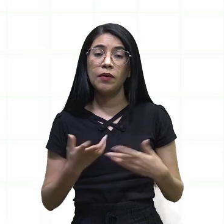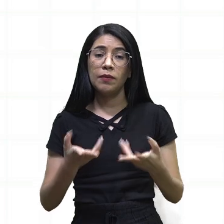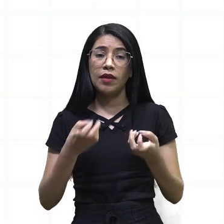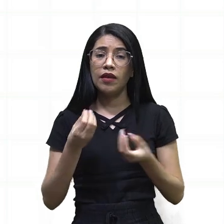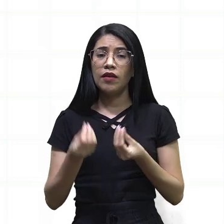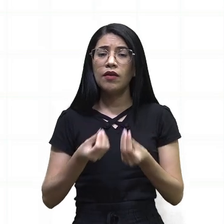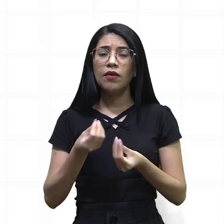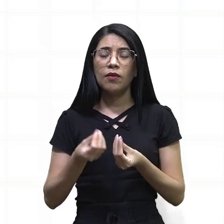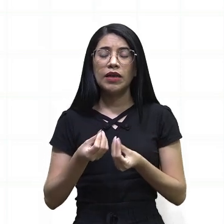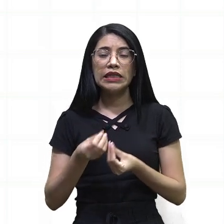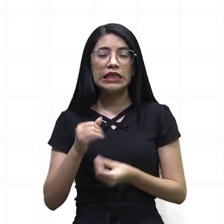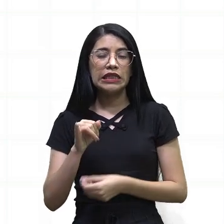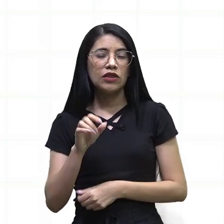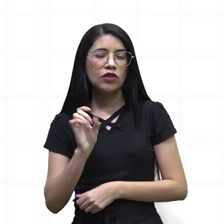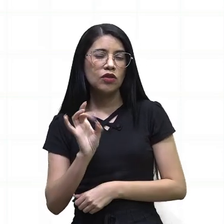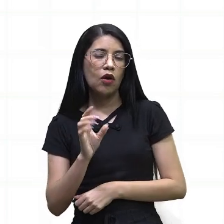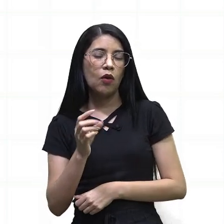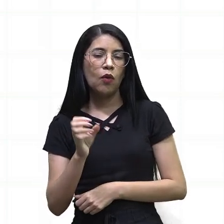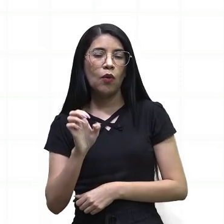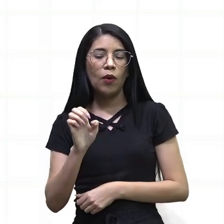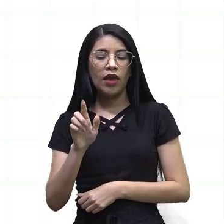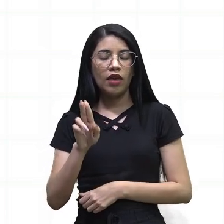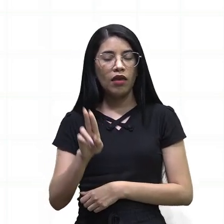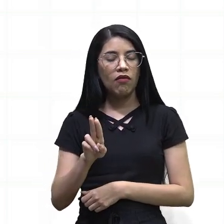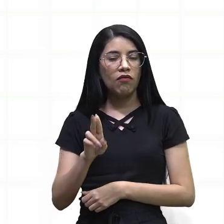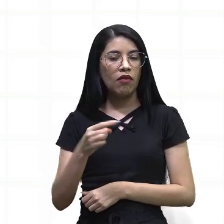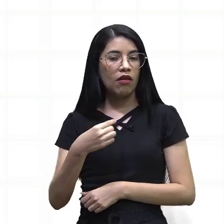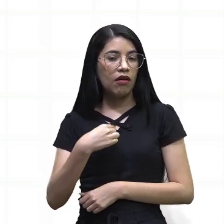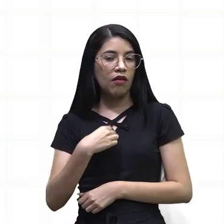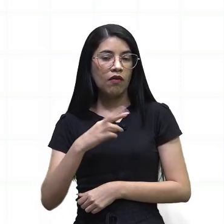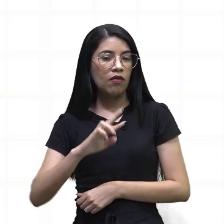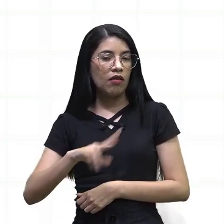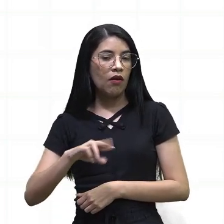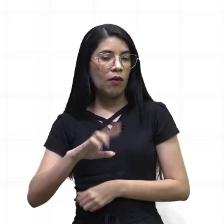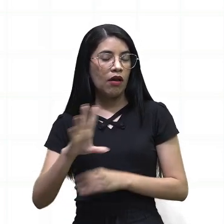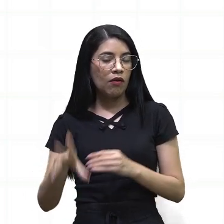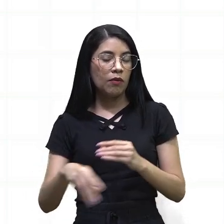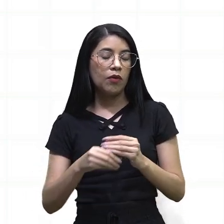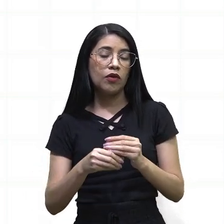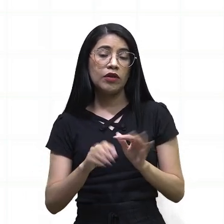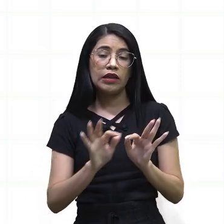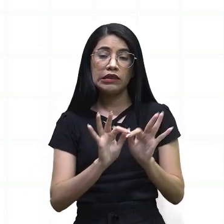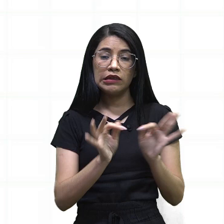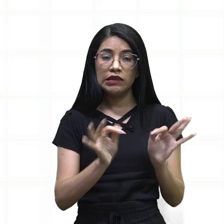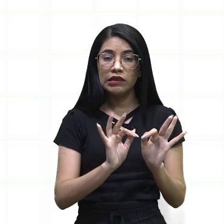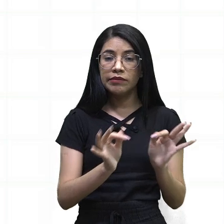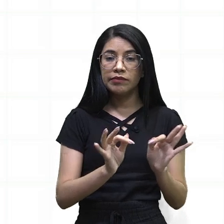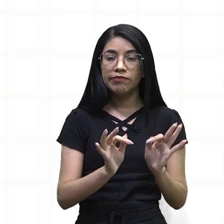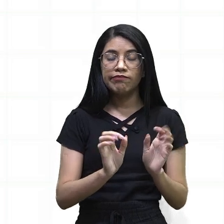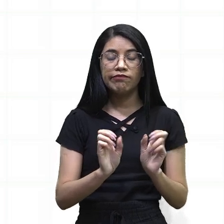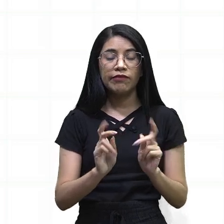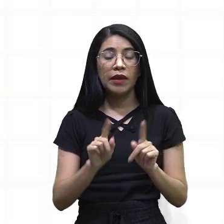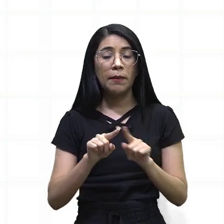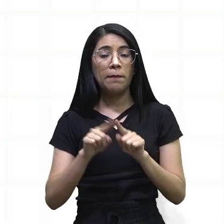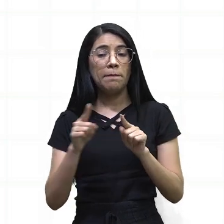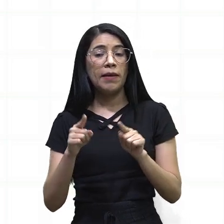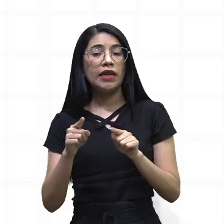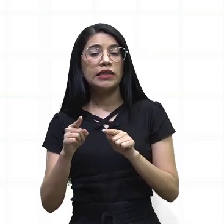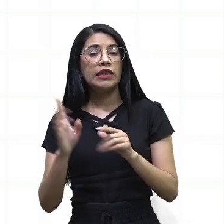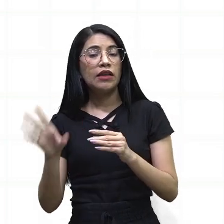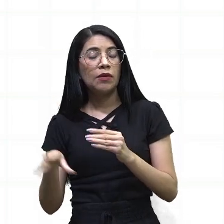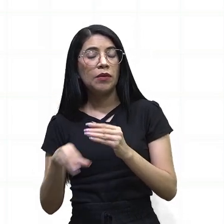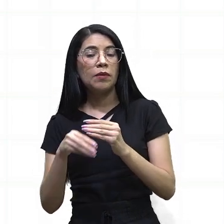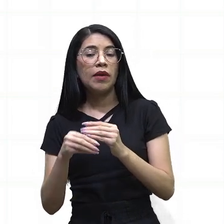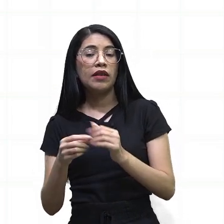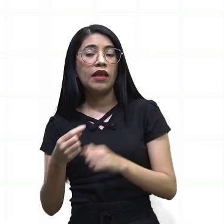tivesse aqui só eu, ele não seria mais sujeito composto, seria sujeito simples se fosse só eu. Mas como sou eu